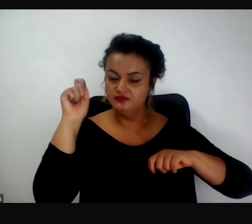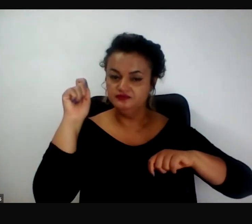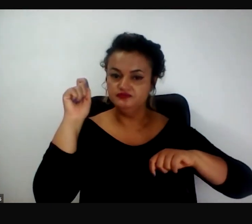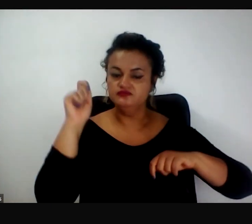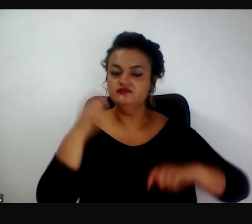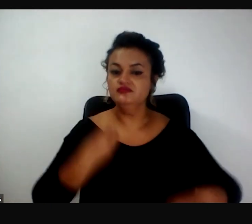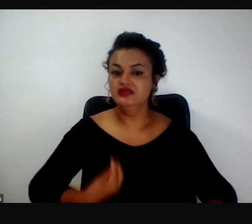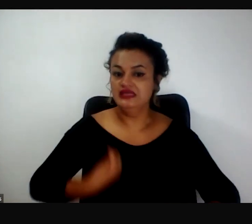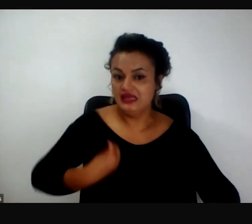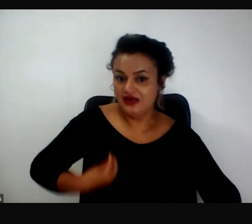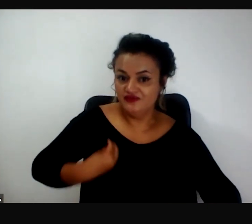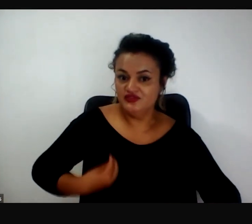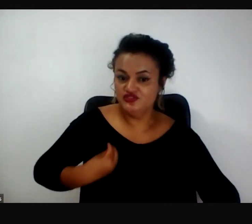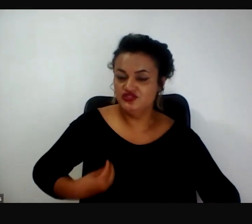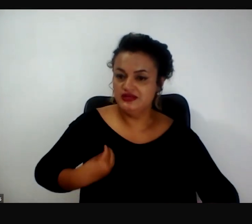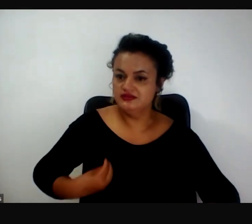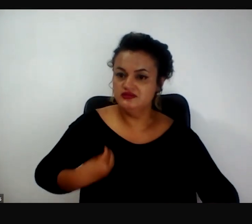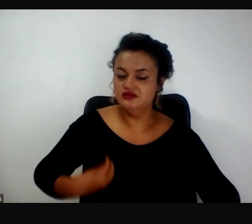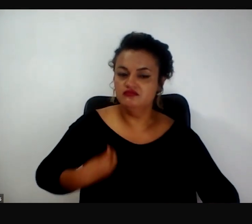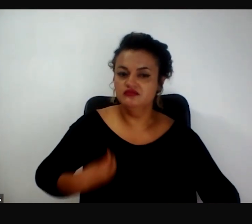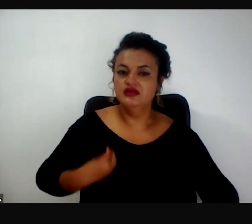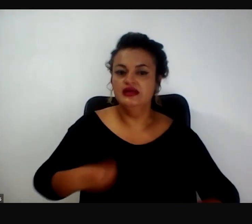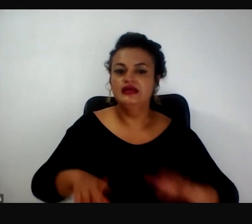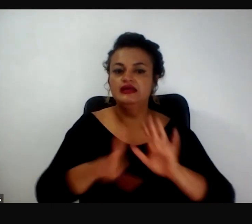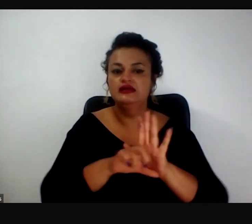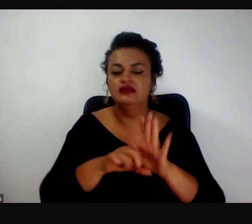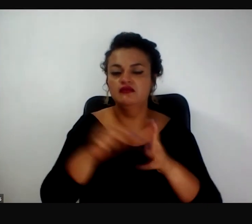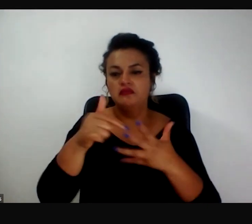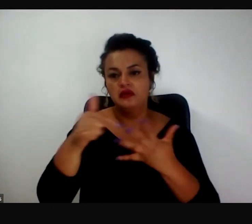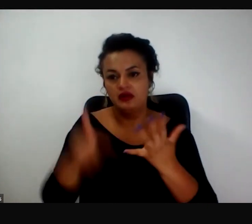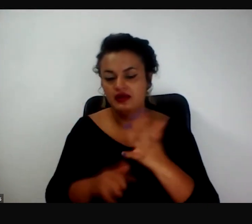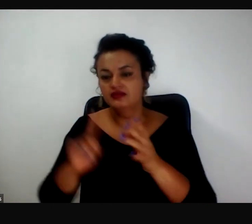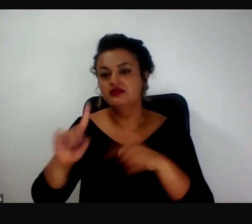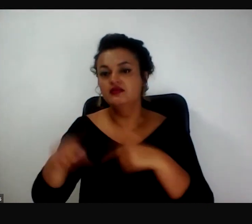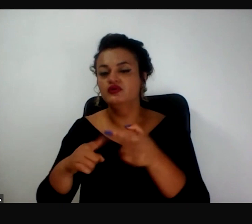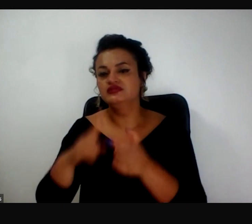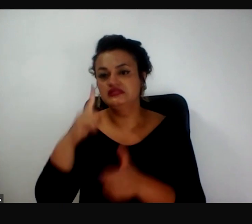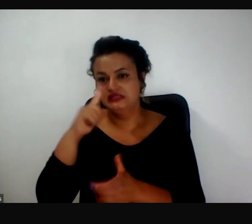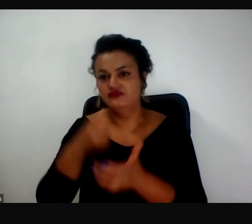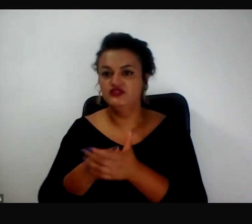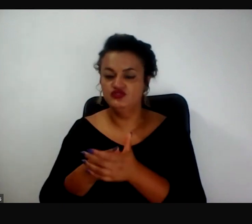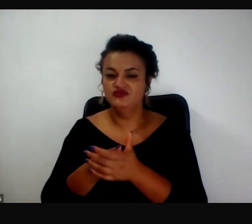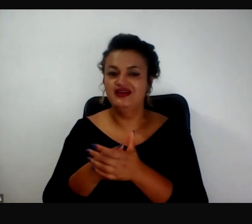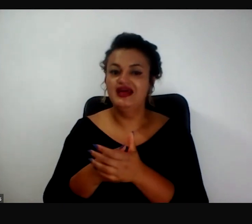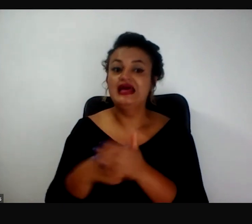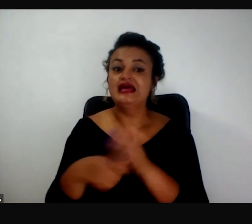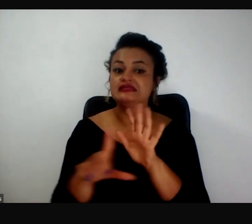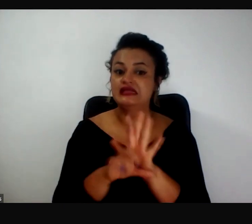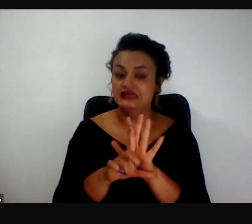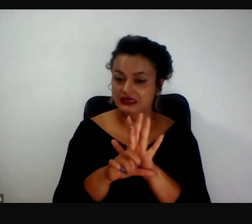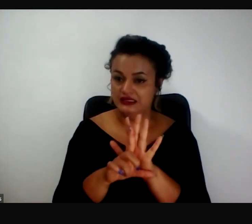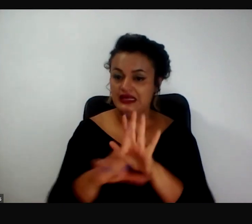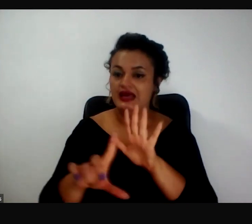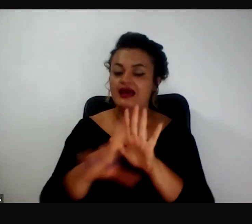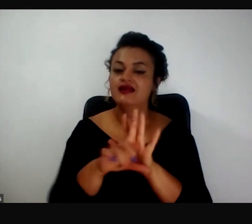vigência as leis provisionais que as definitivas, porque essa lei derogou a Lei Provisória do Poder Judiciário